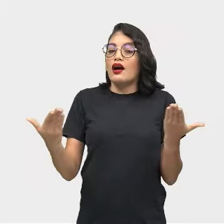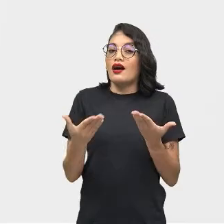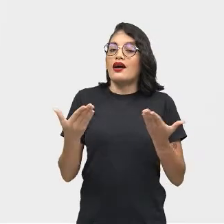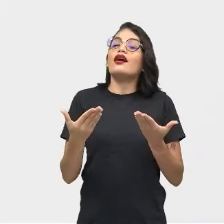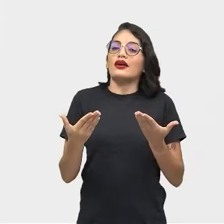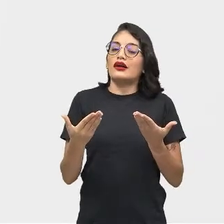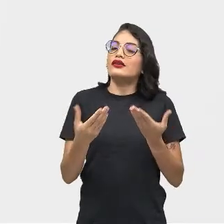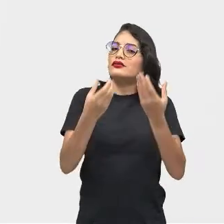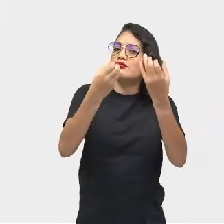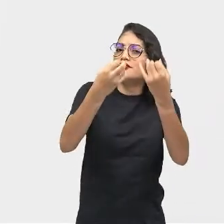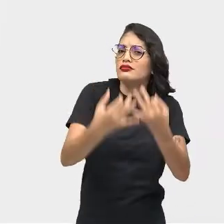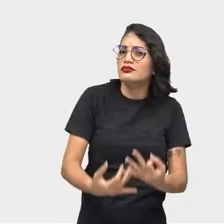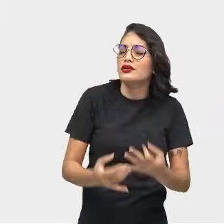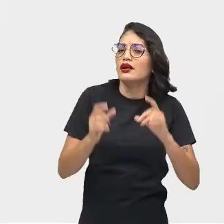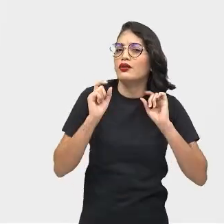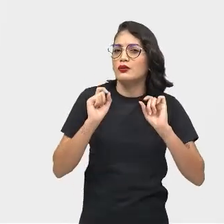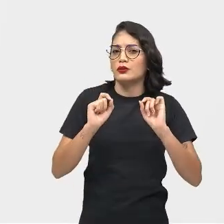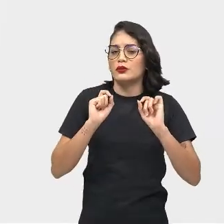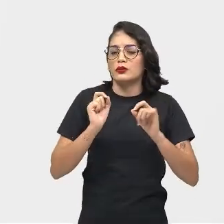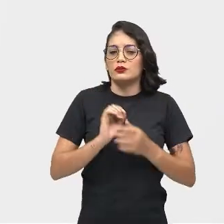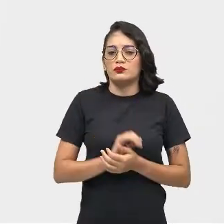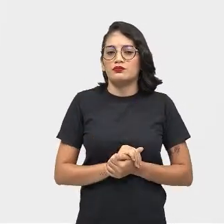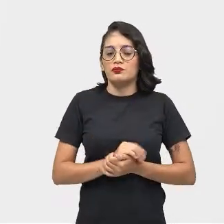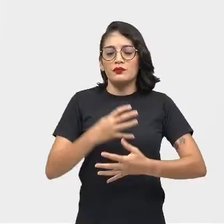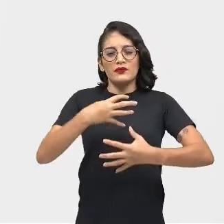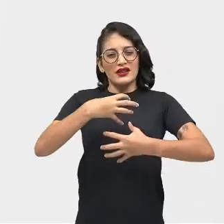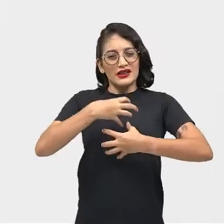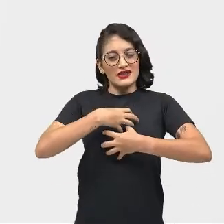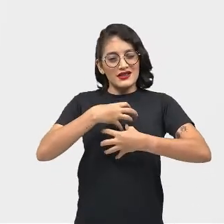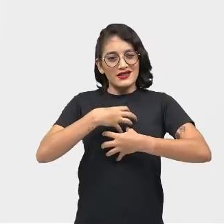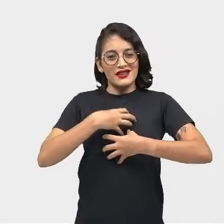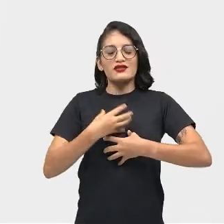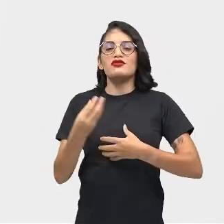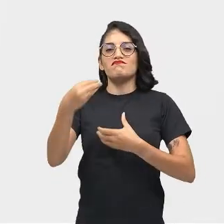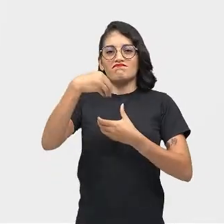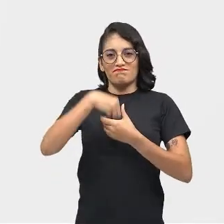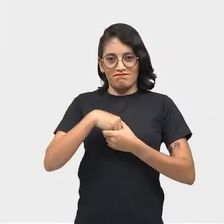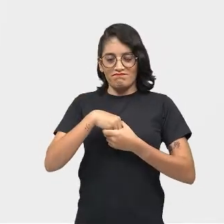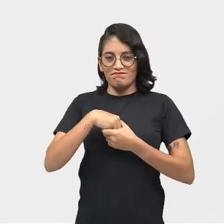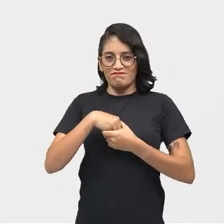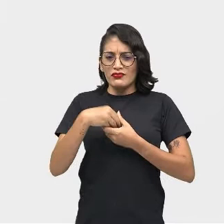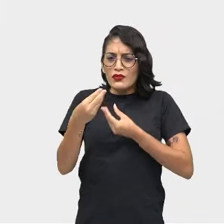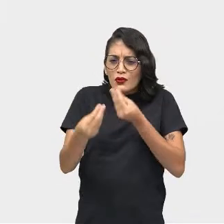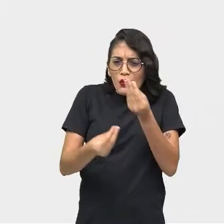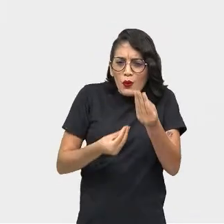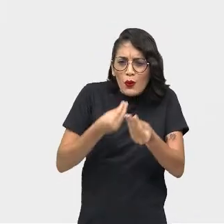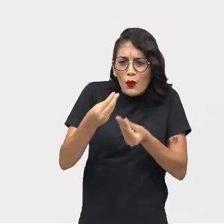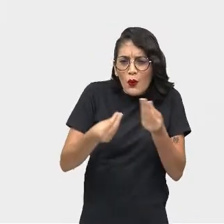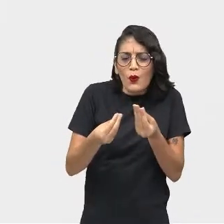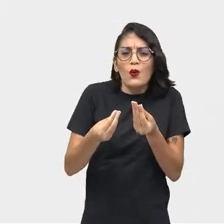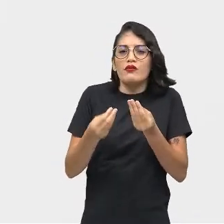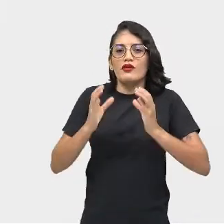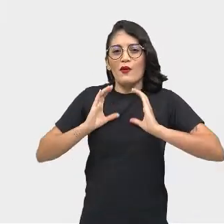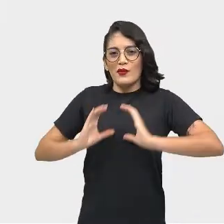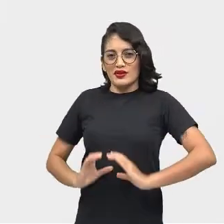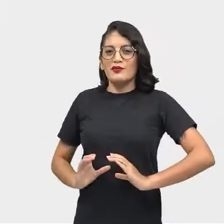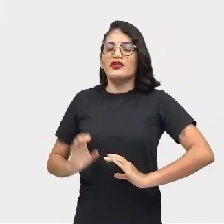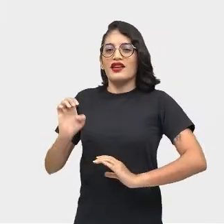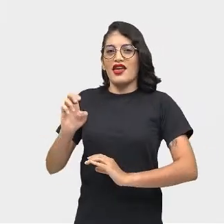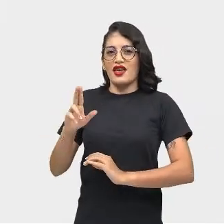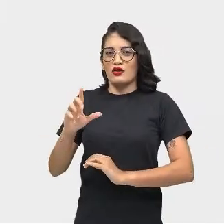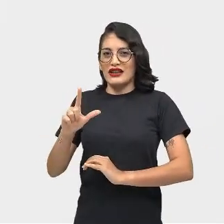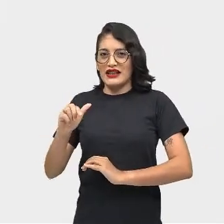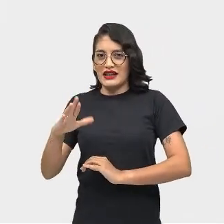agora nós estamos falando de sentimento presente, ou seja, como se comporta o eu lírico em